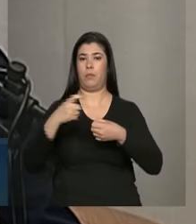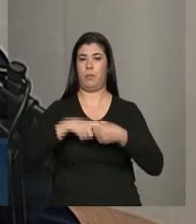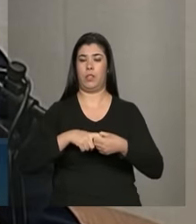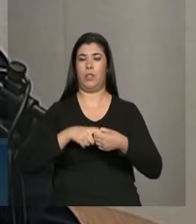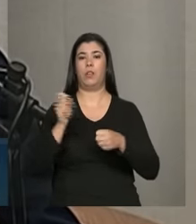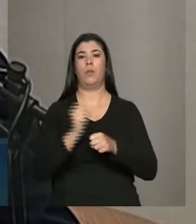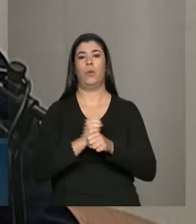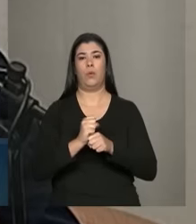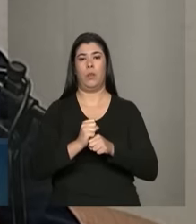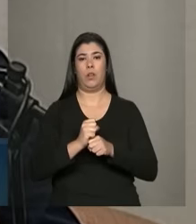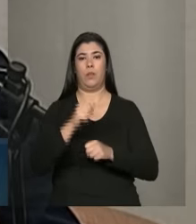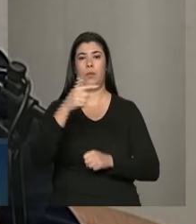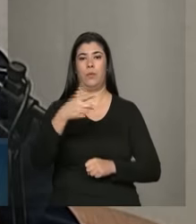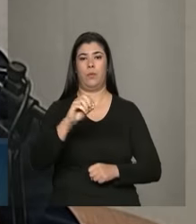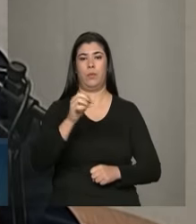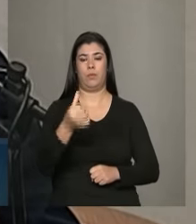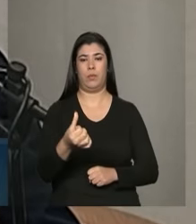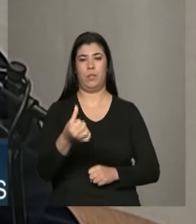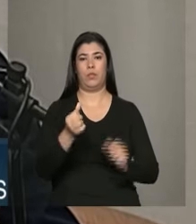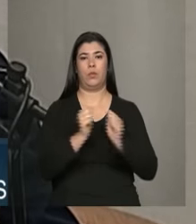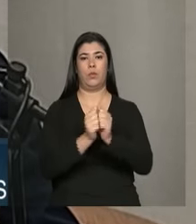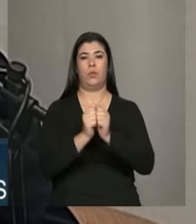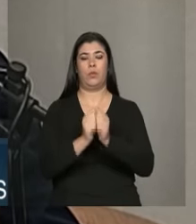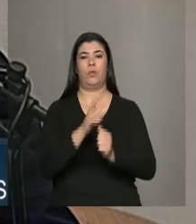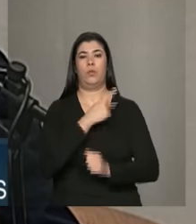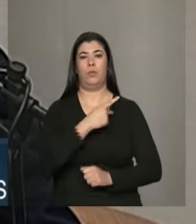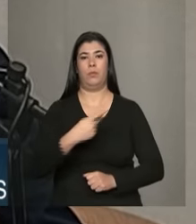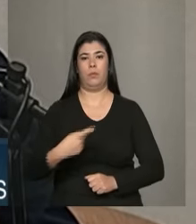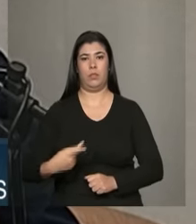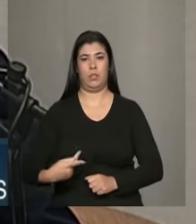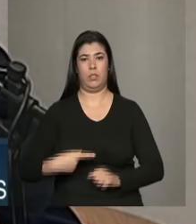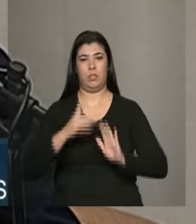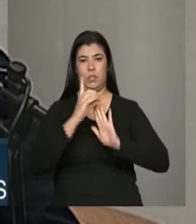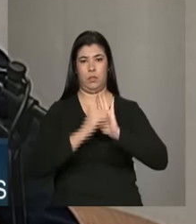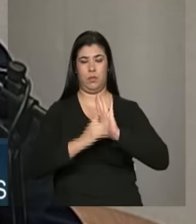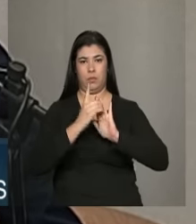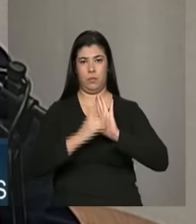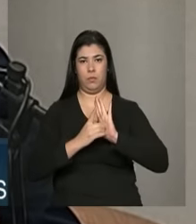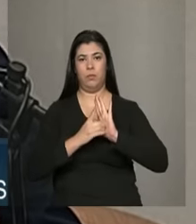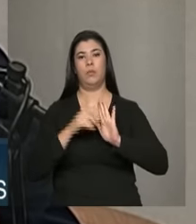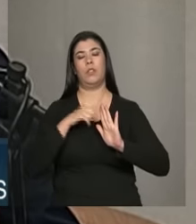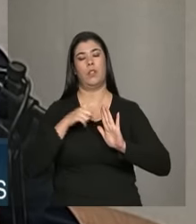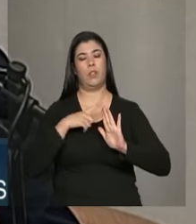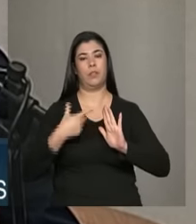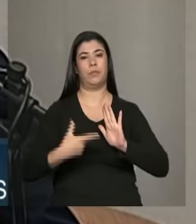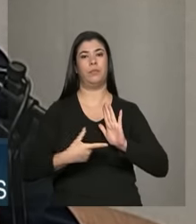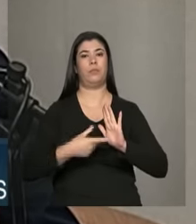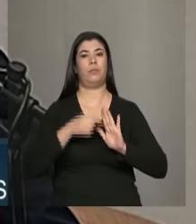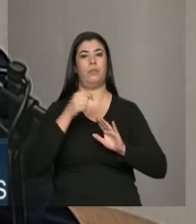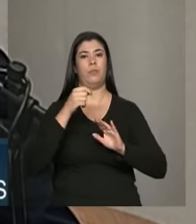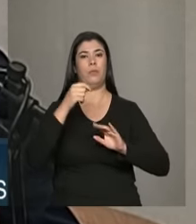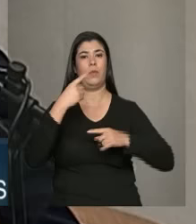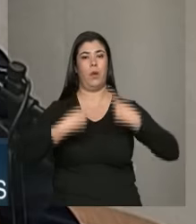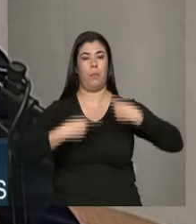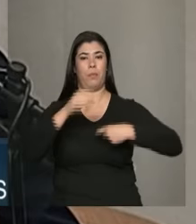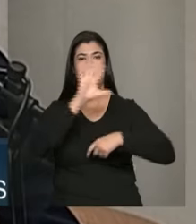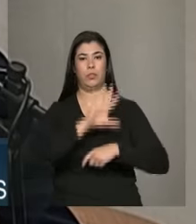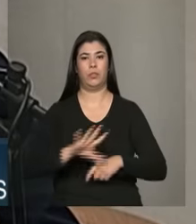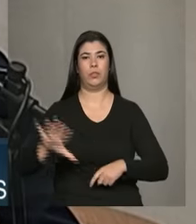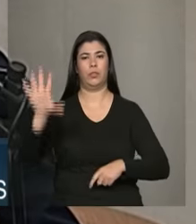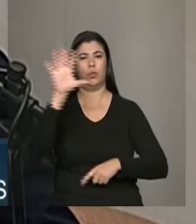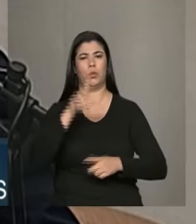em 2006 através de decreto presidencial foi instituída a política nacional de enfrentamento ao tráfico de